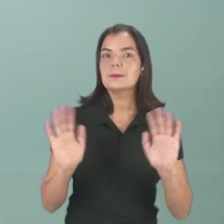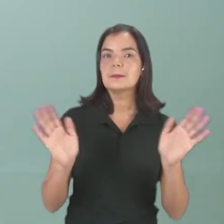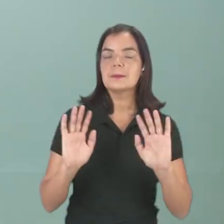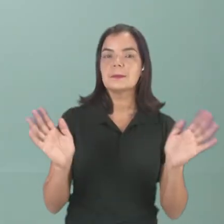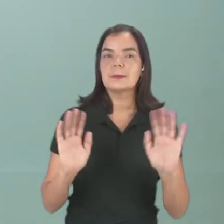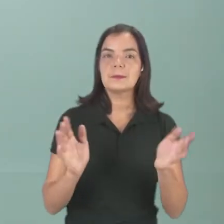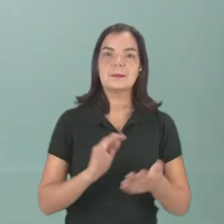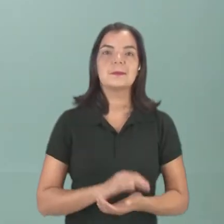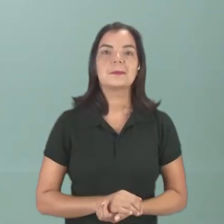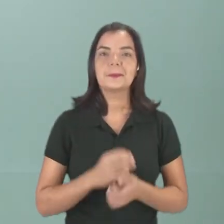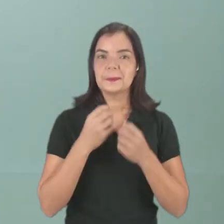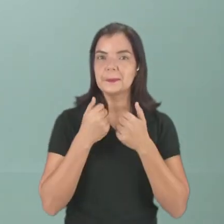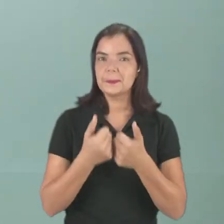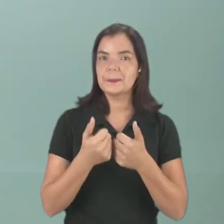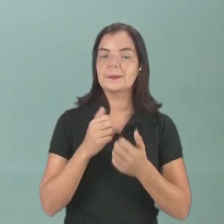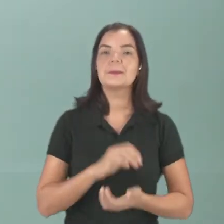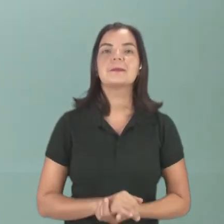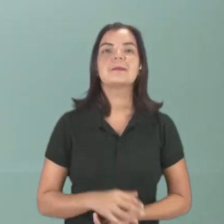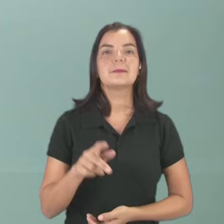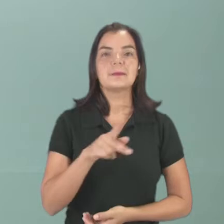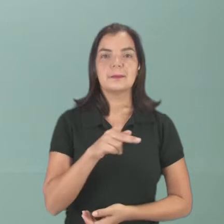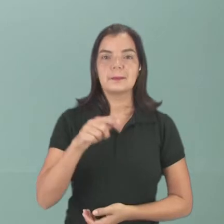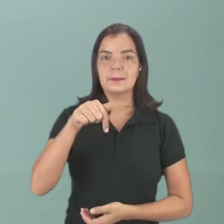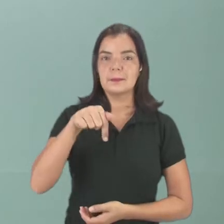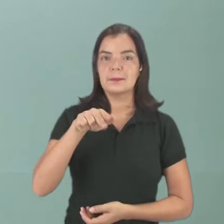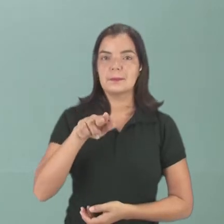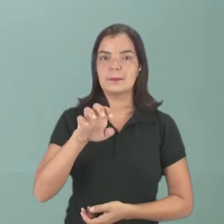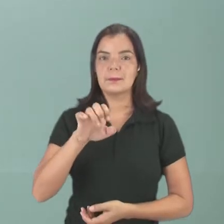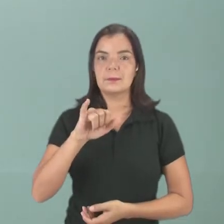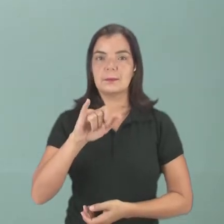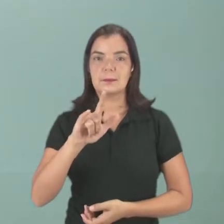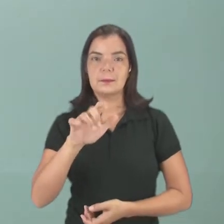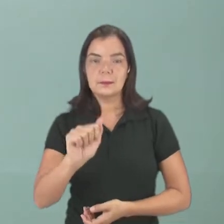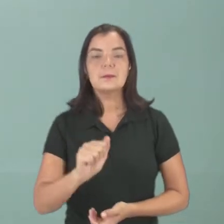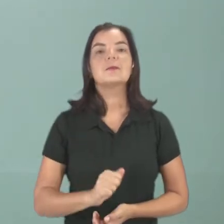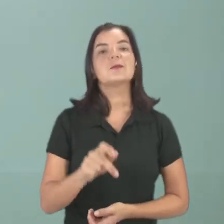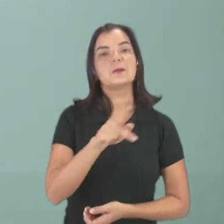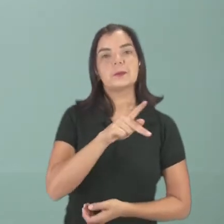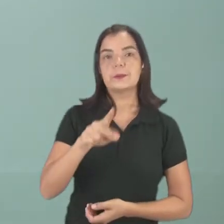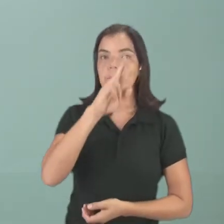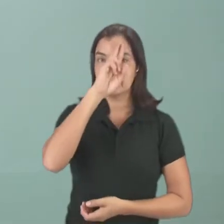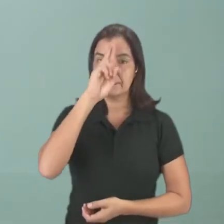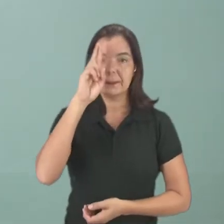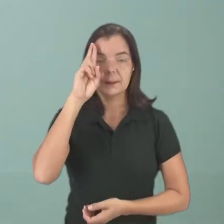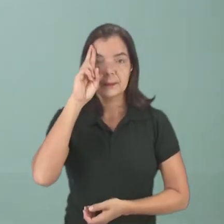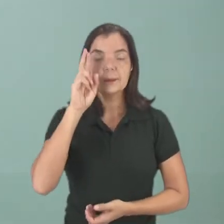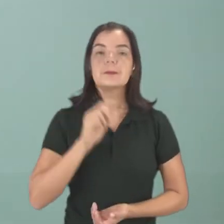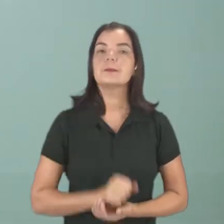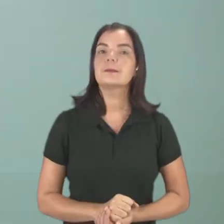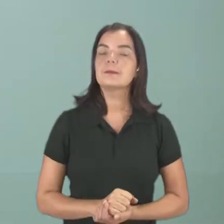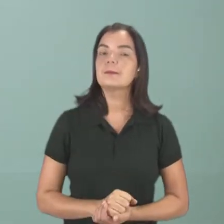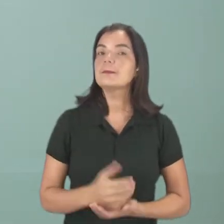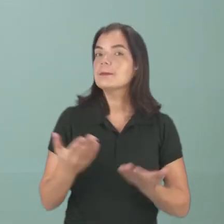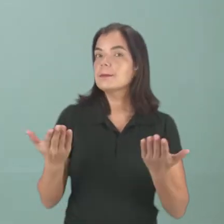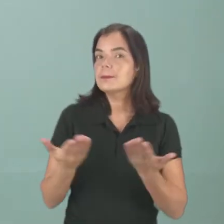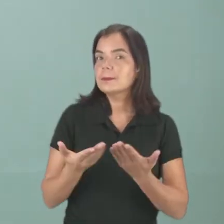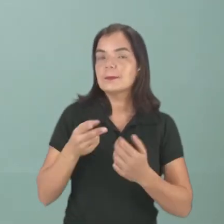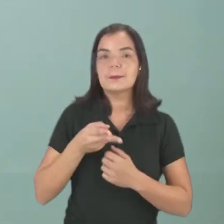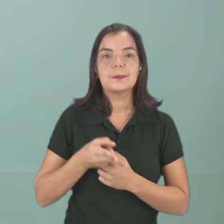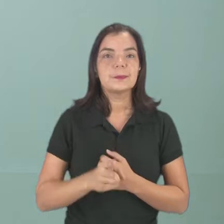Olá, gente! Tudo bem? Sou a professora Keila Batista, professora de História, e retornei para